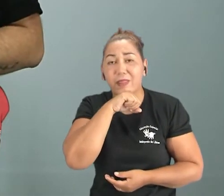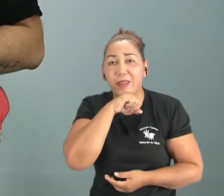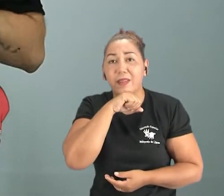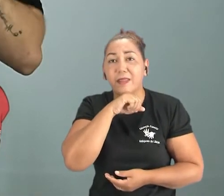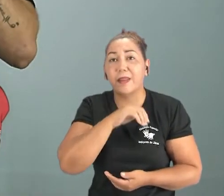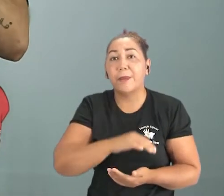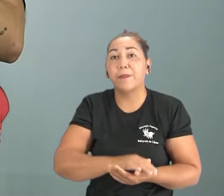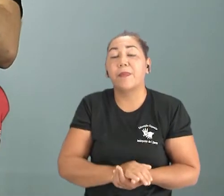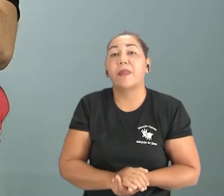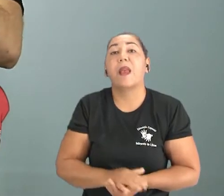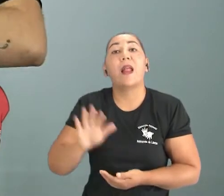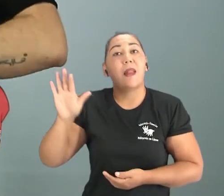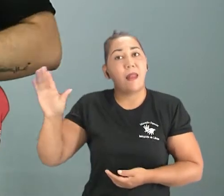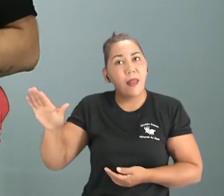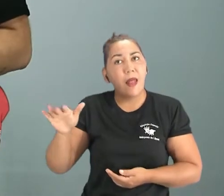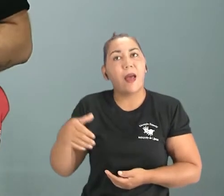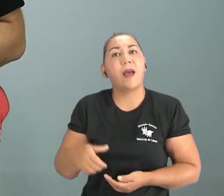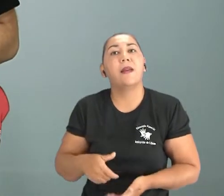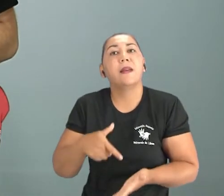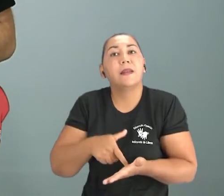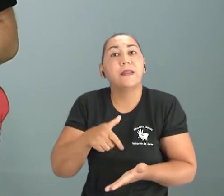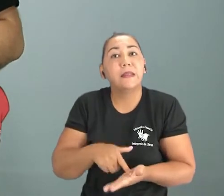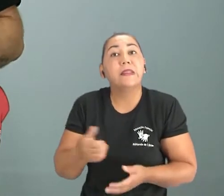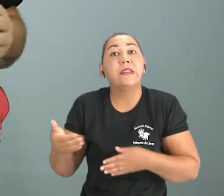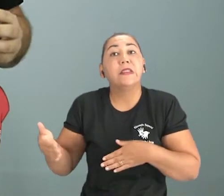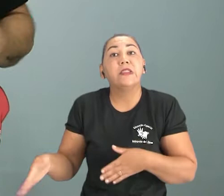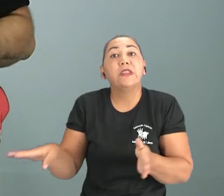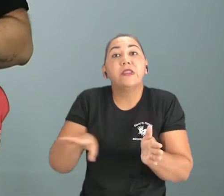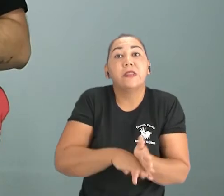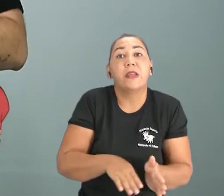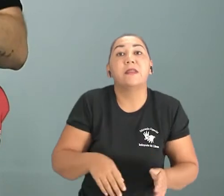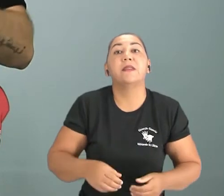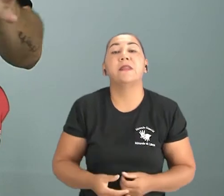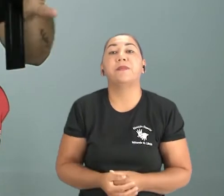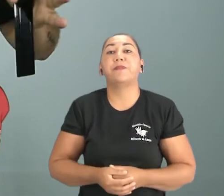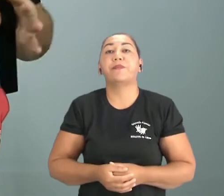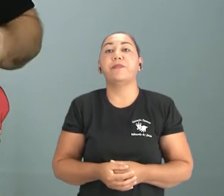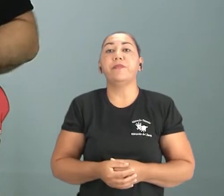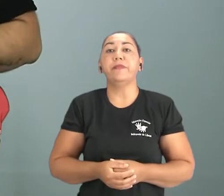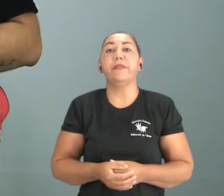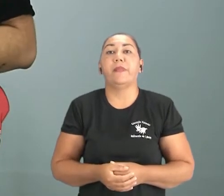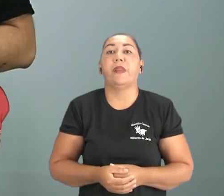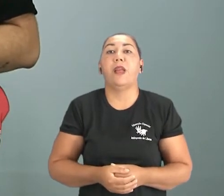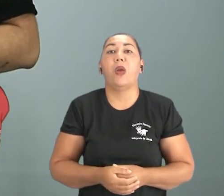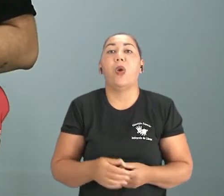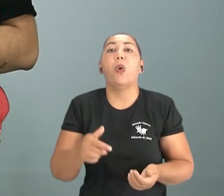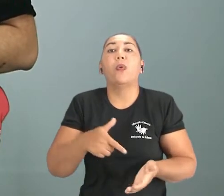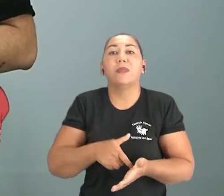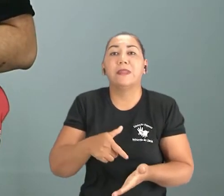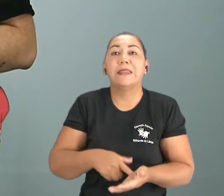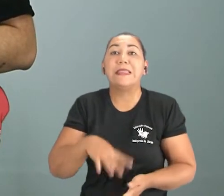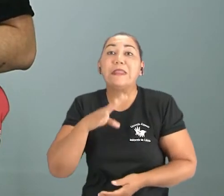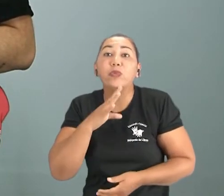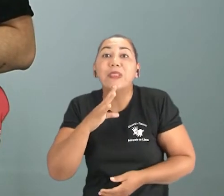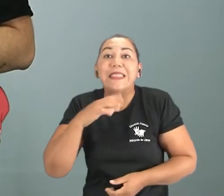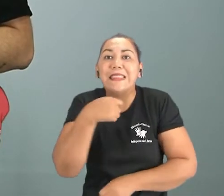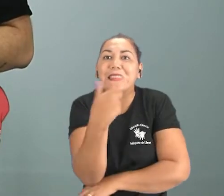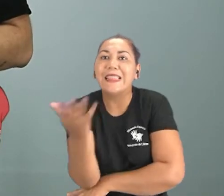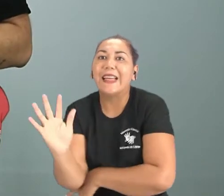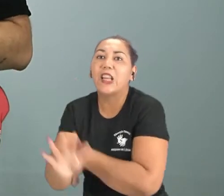quem chegava lá e fosse do bem tivesse algum problema ele tinha todo o conhecimento daquela mata